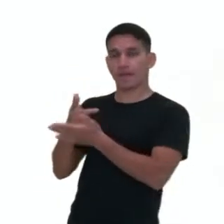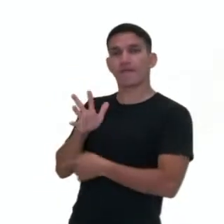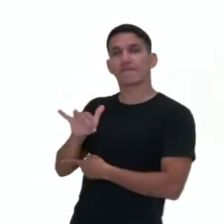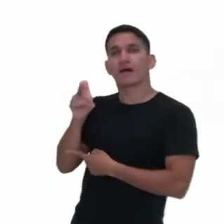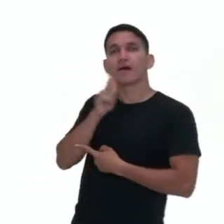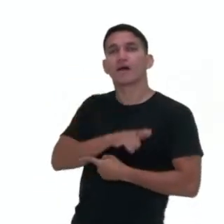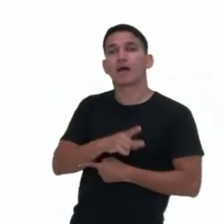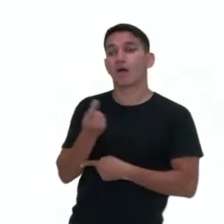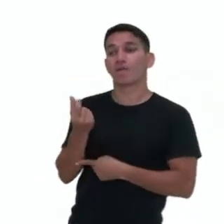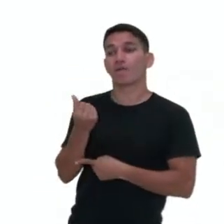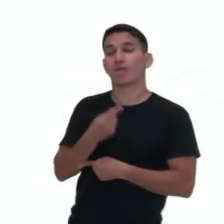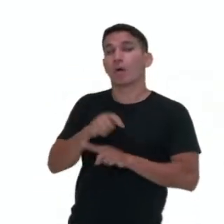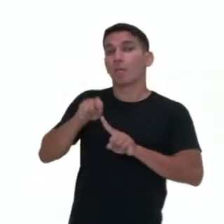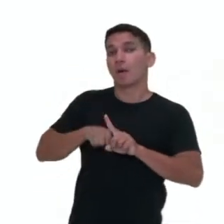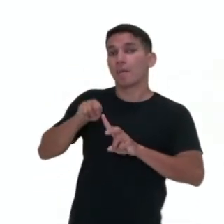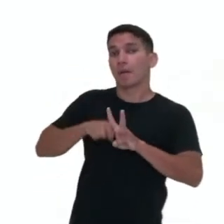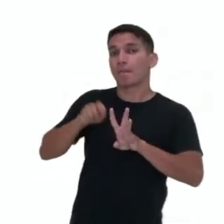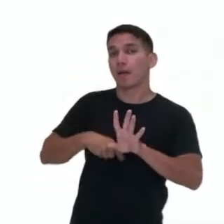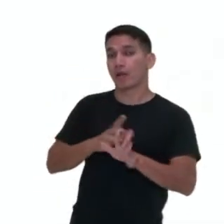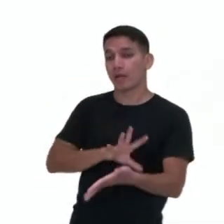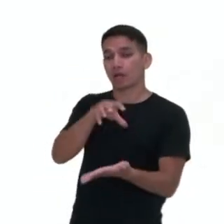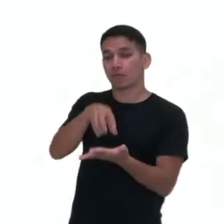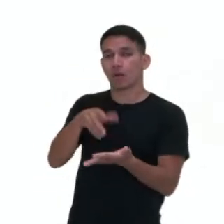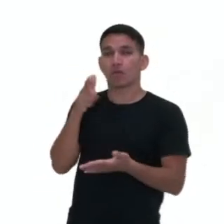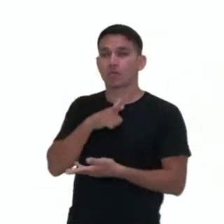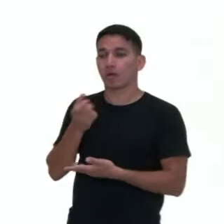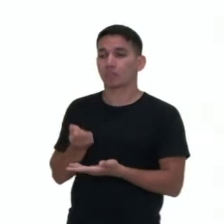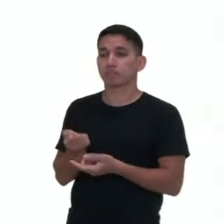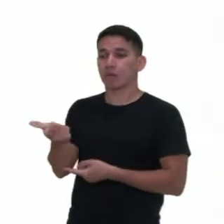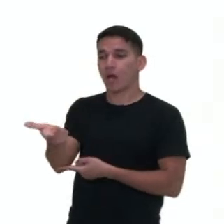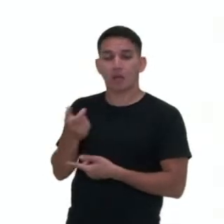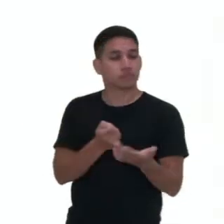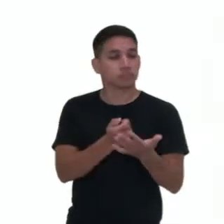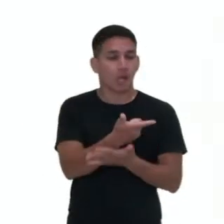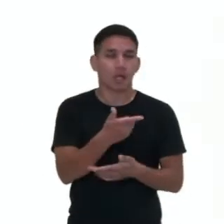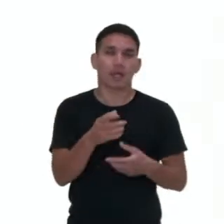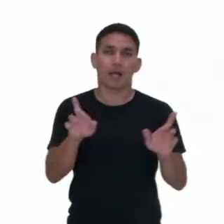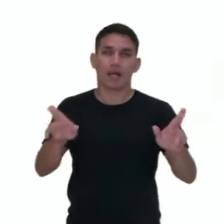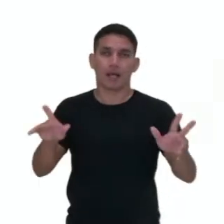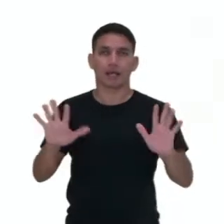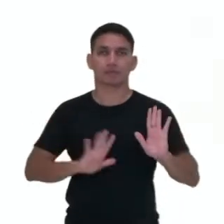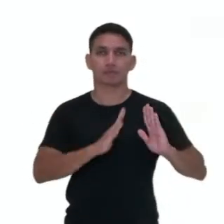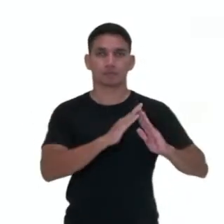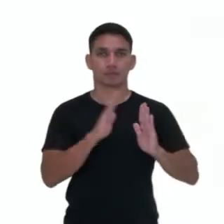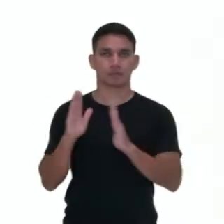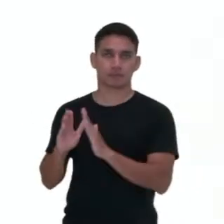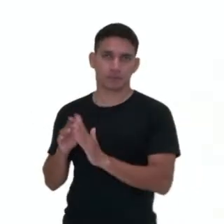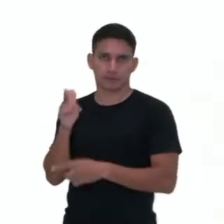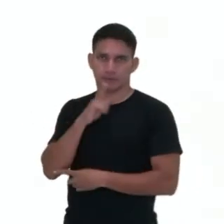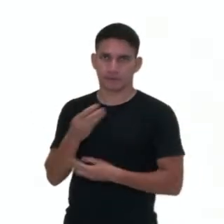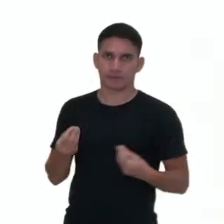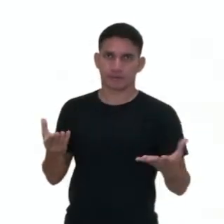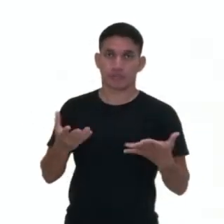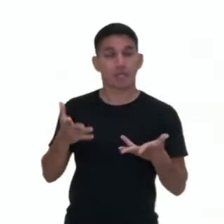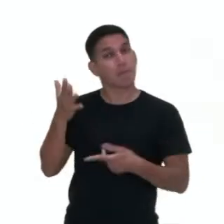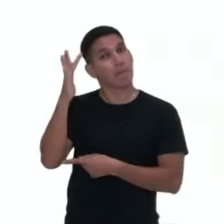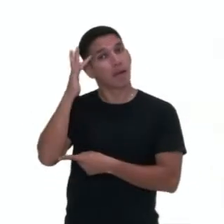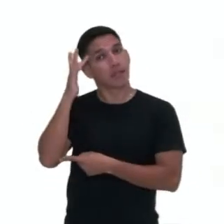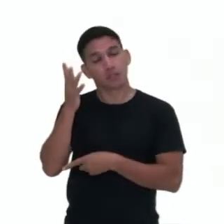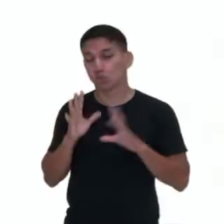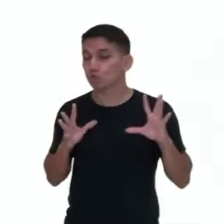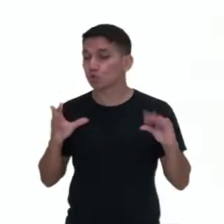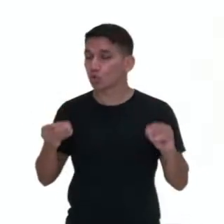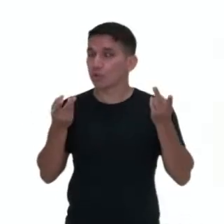mensal que a ONG gasta por abrigo, supondo que todas as mercadorias sejam adquiridas no mesmo